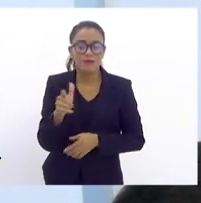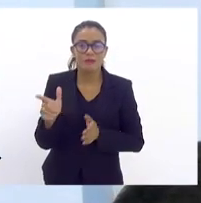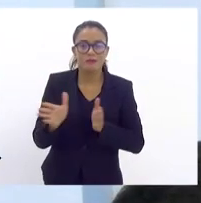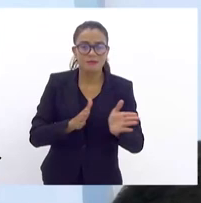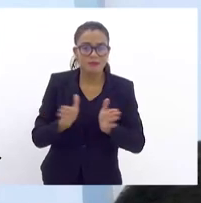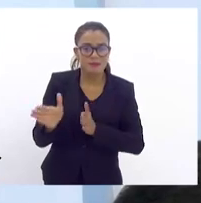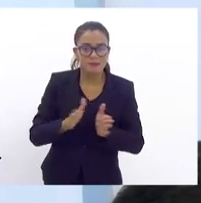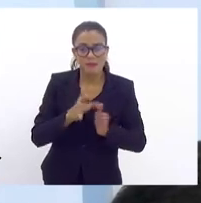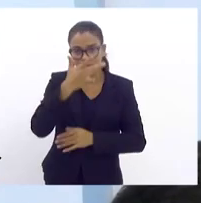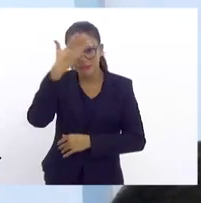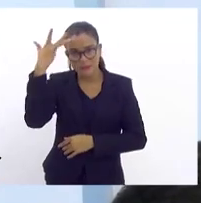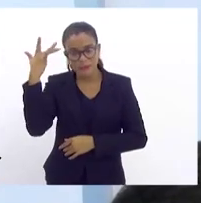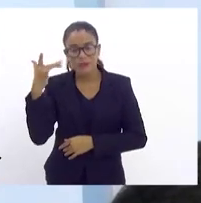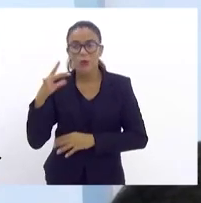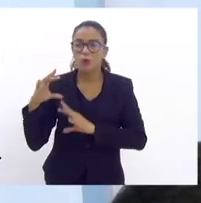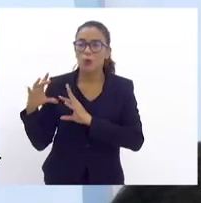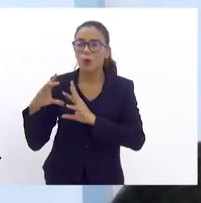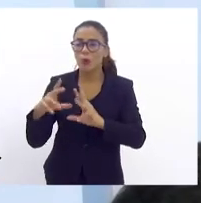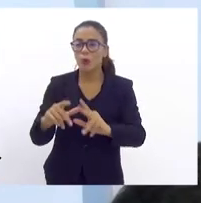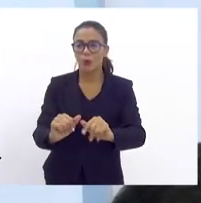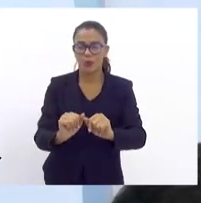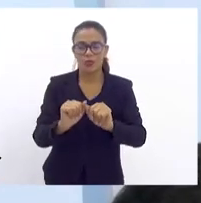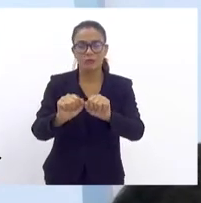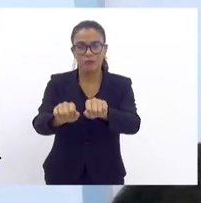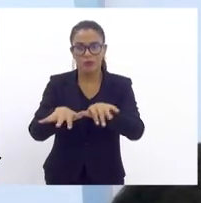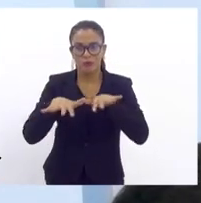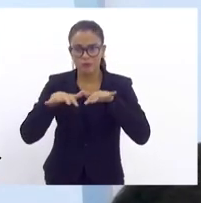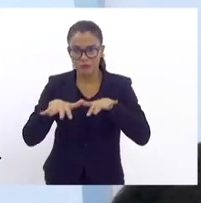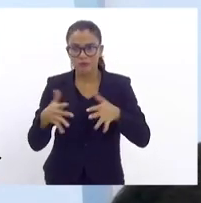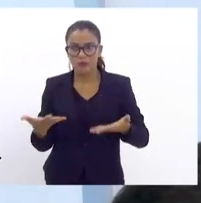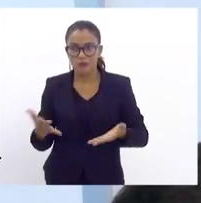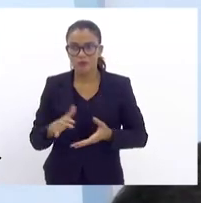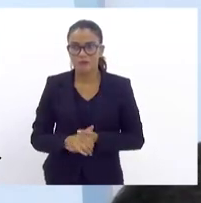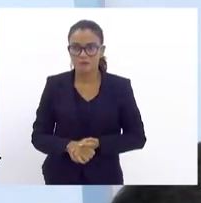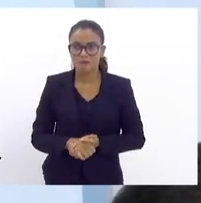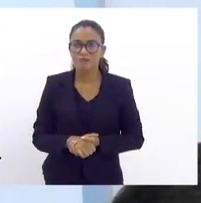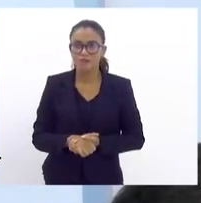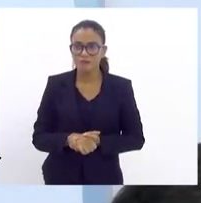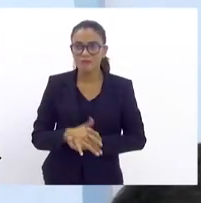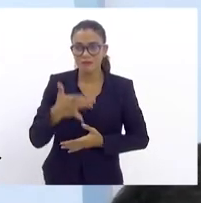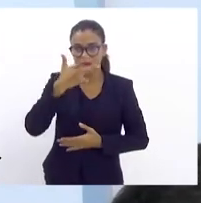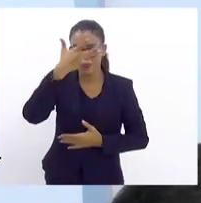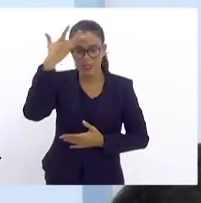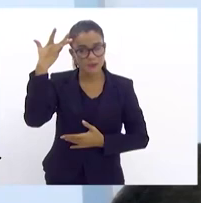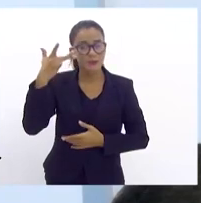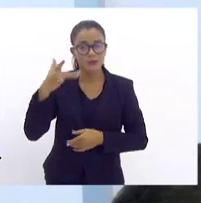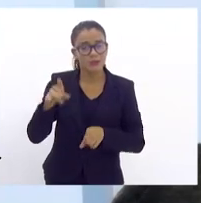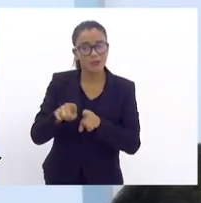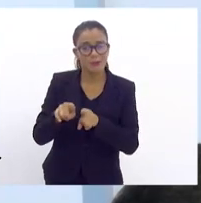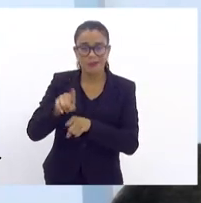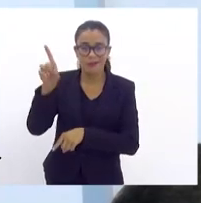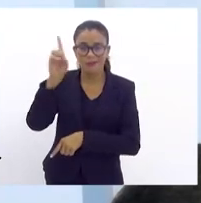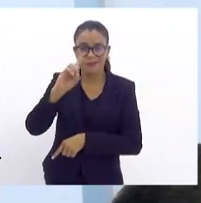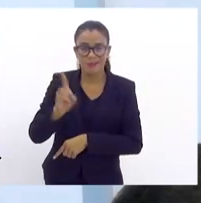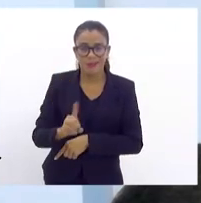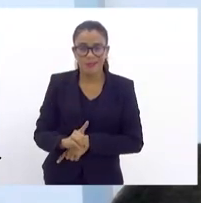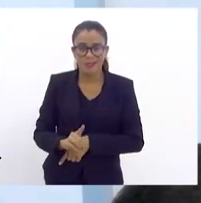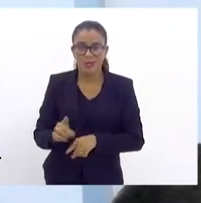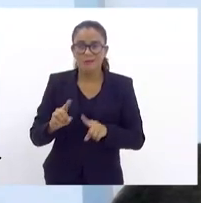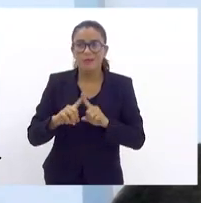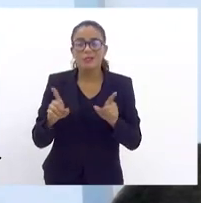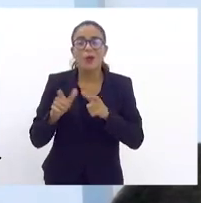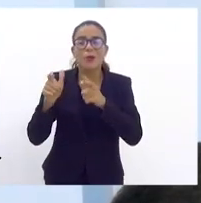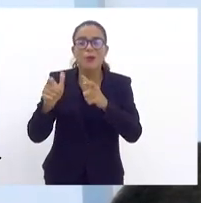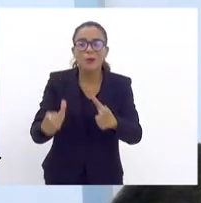acesso para todas as pessoas pudessem estar nesse auditório as pessoas teriam deficiência mas na verdade são os